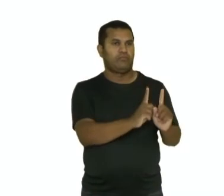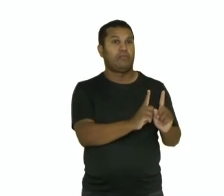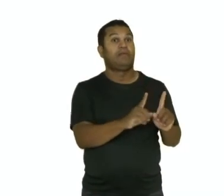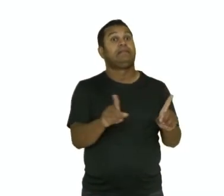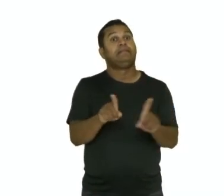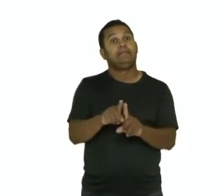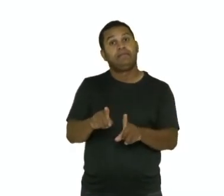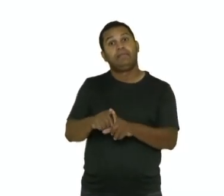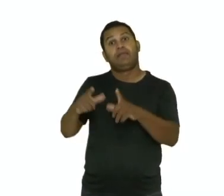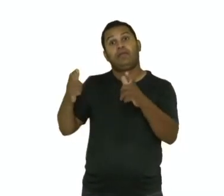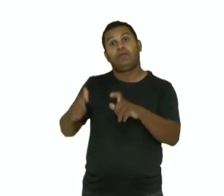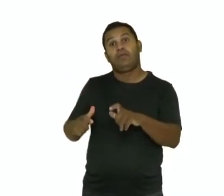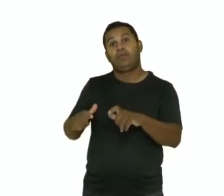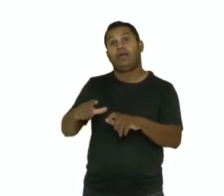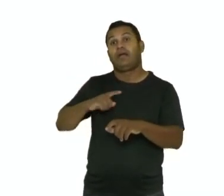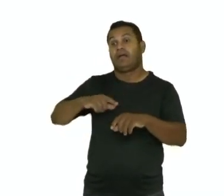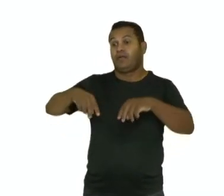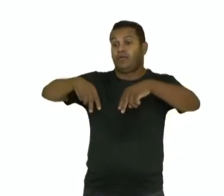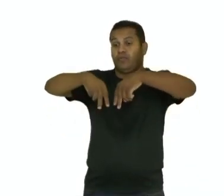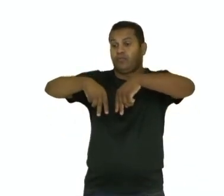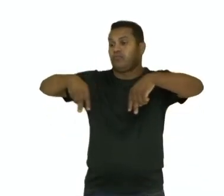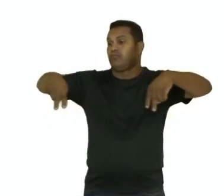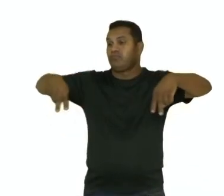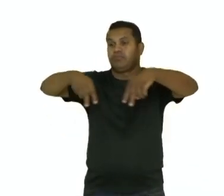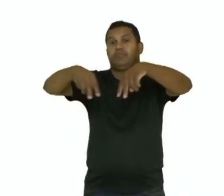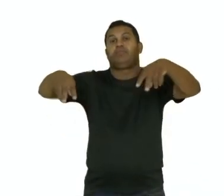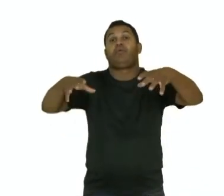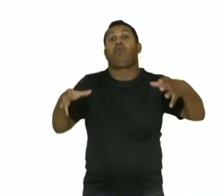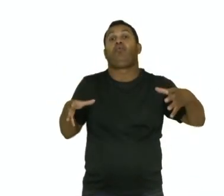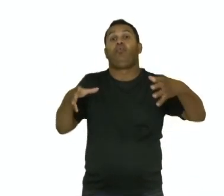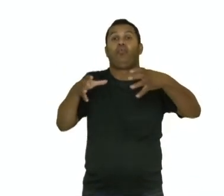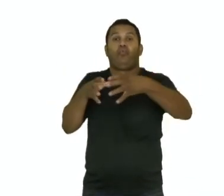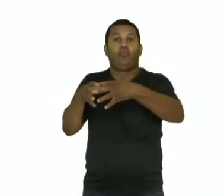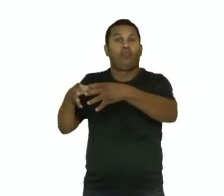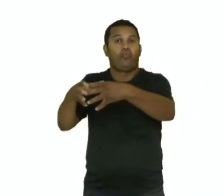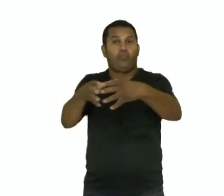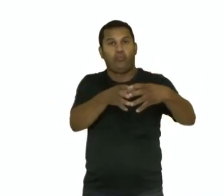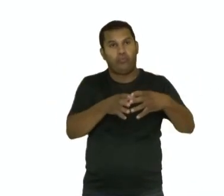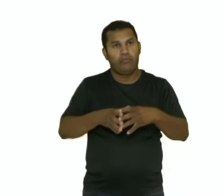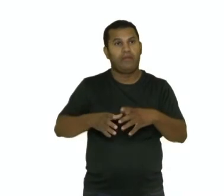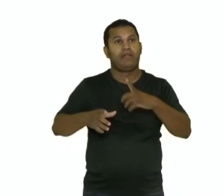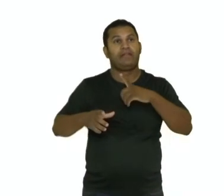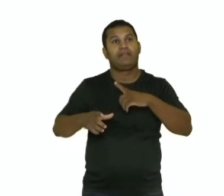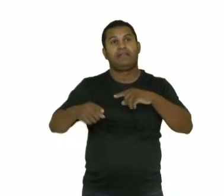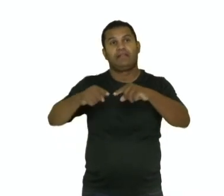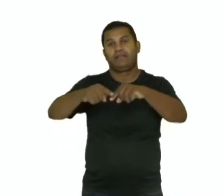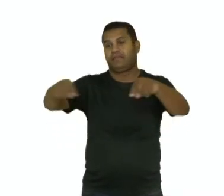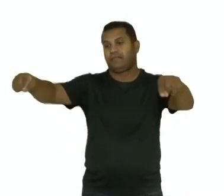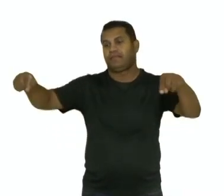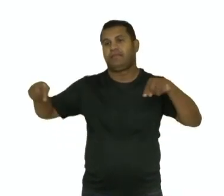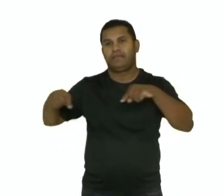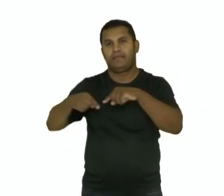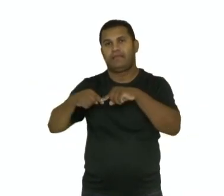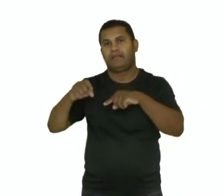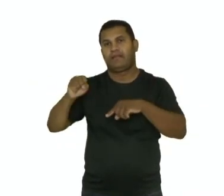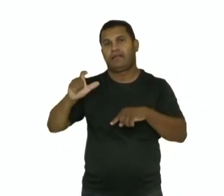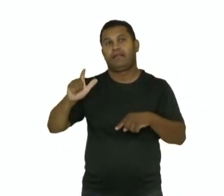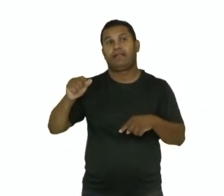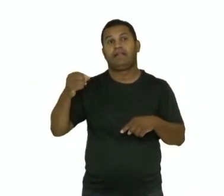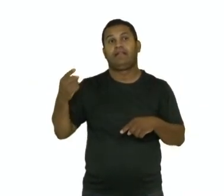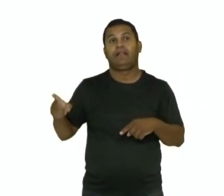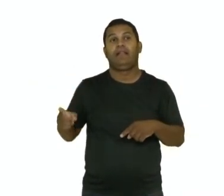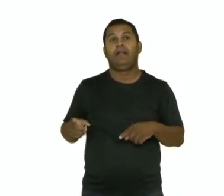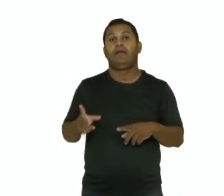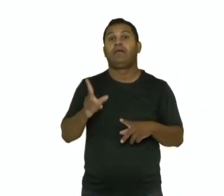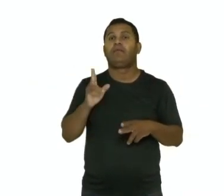sim mais estruturado e rápido, com passos enumerados e descritos em manuais de dança de salão, seguindo o estilo